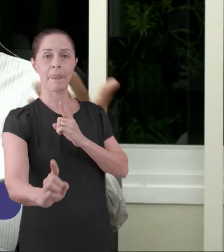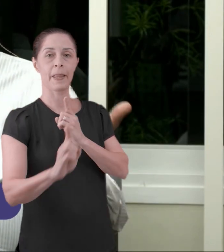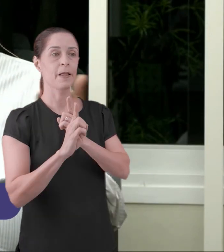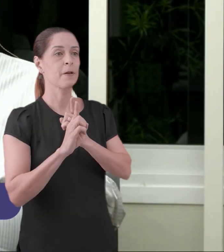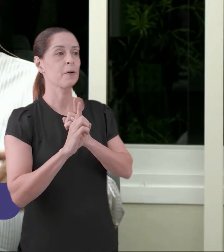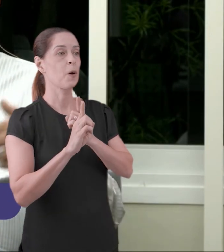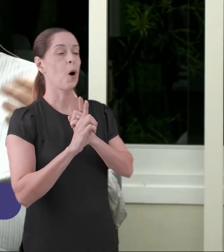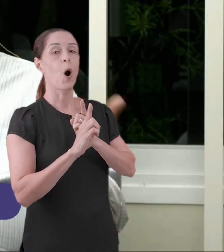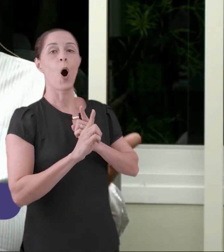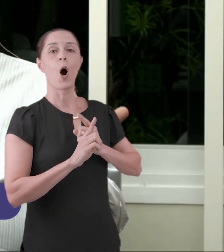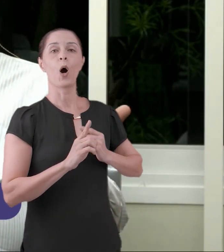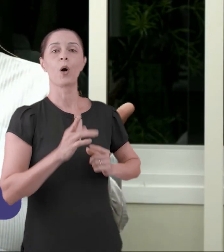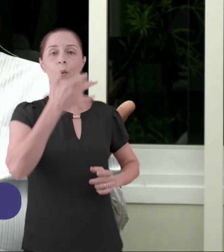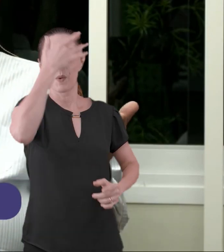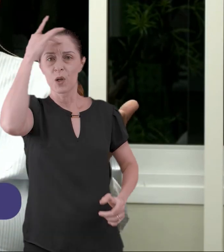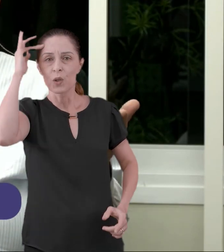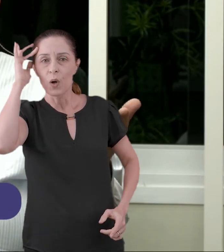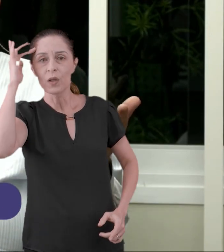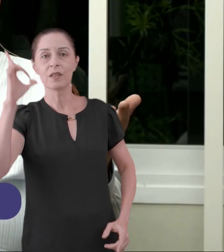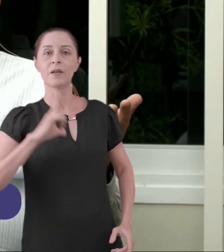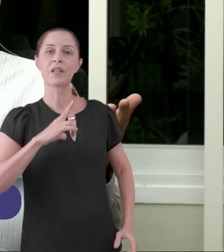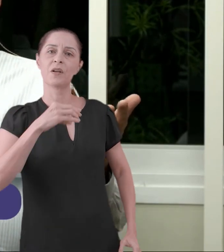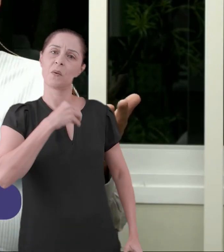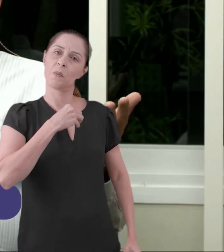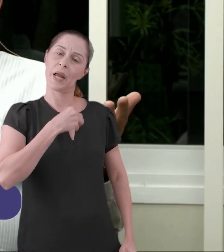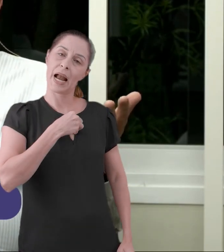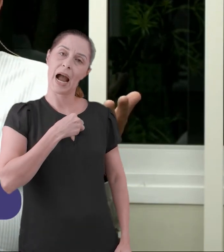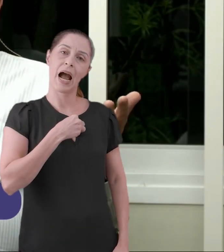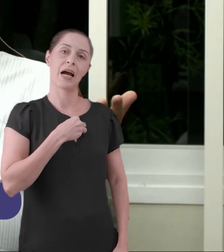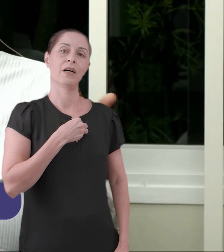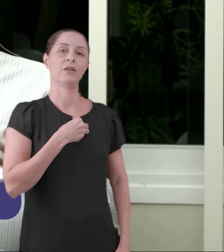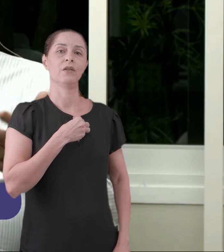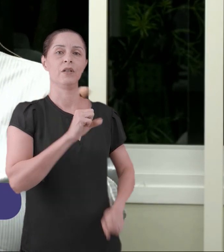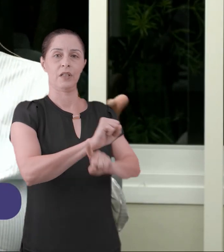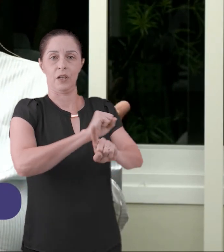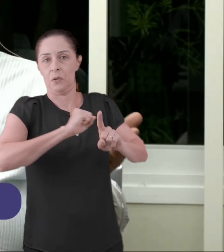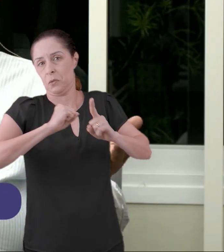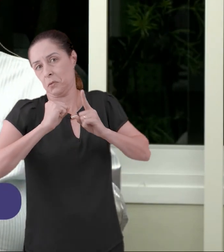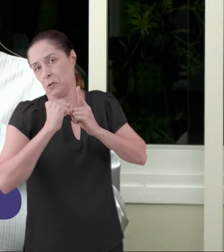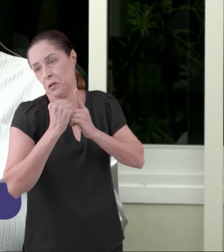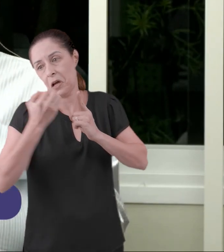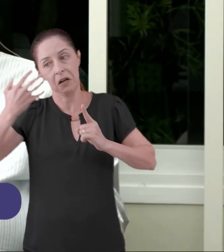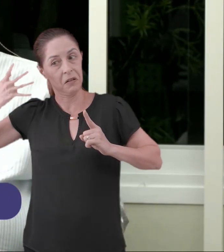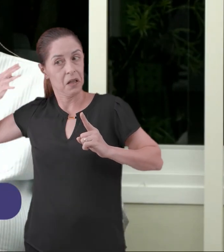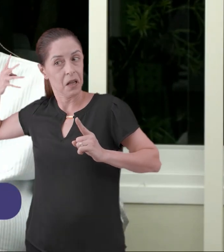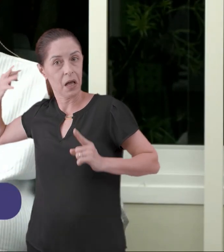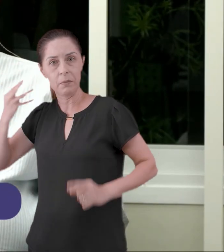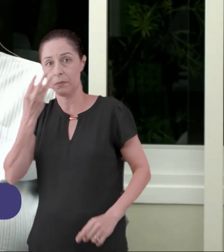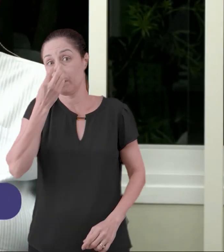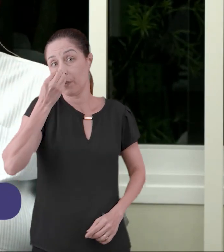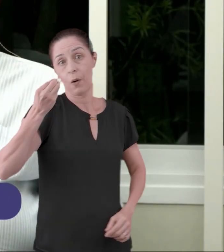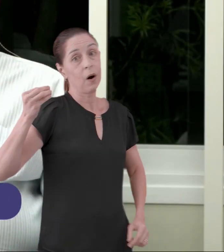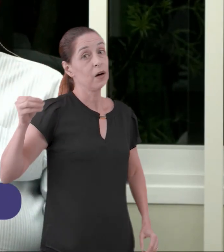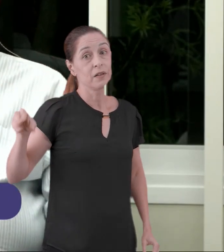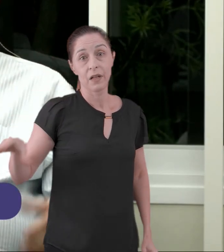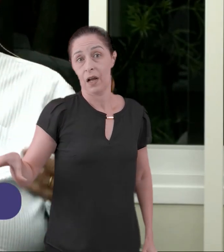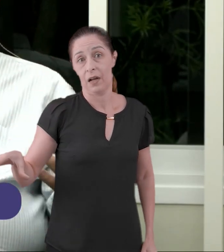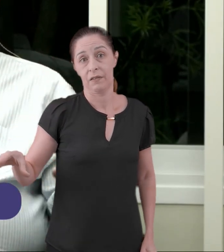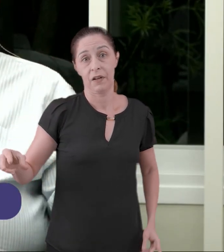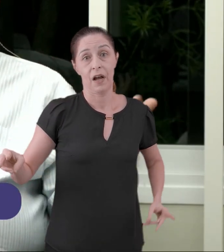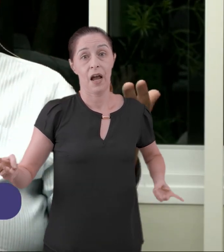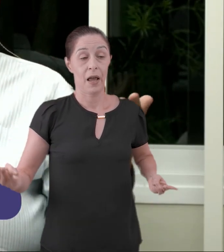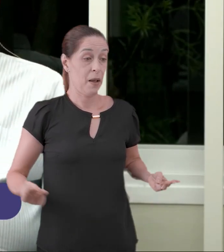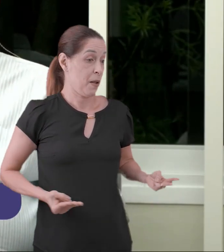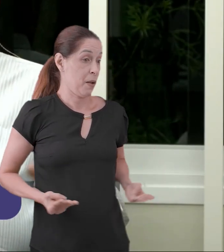chamadas, consideradas de pecadoras, né? Eu me lembro daquele texto lá de Marcos, quando o